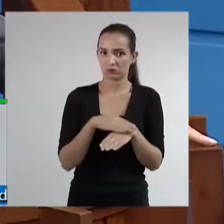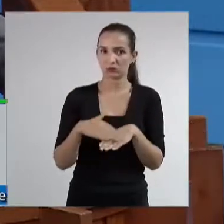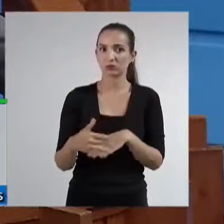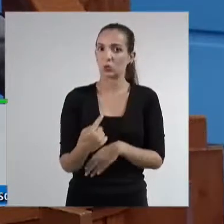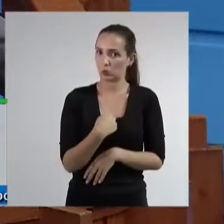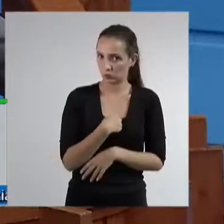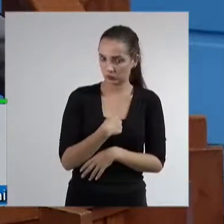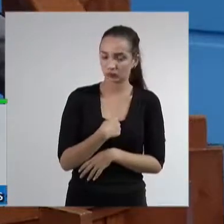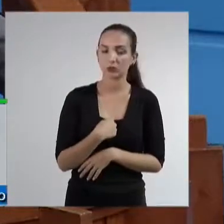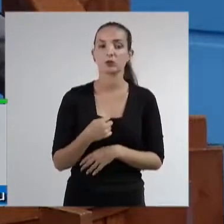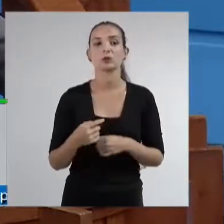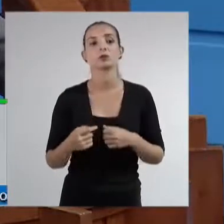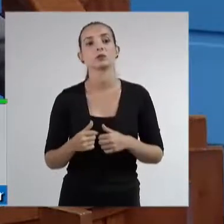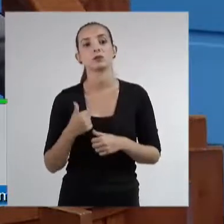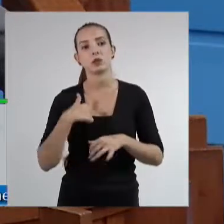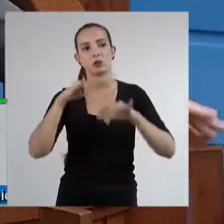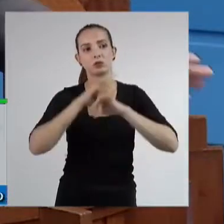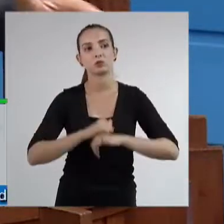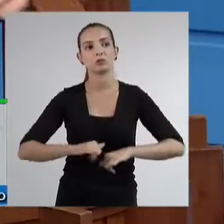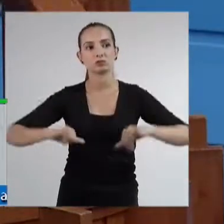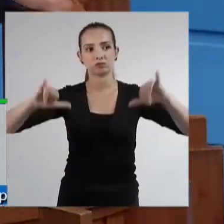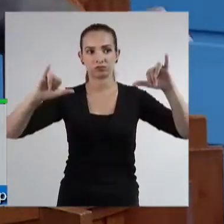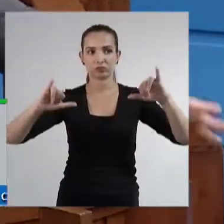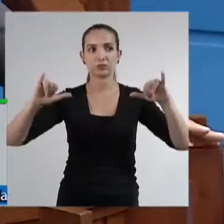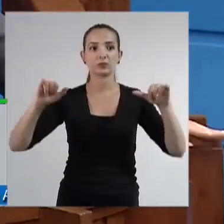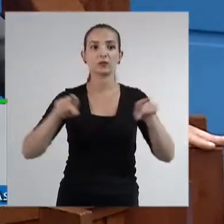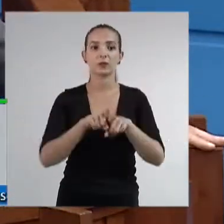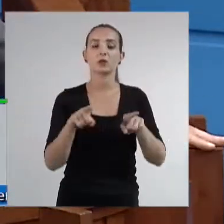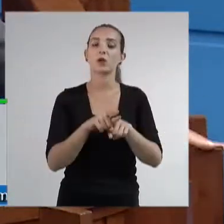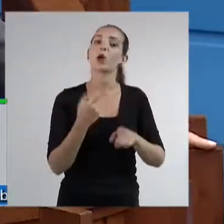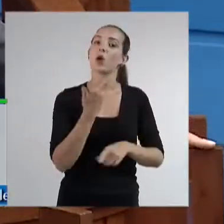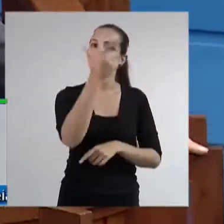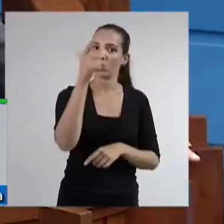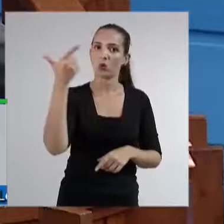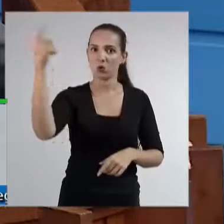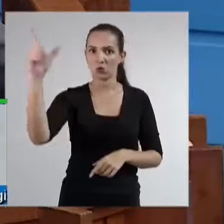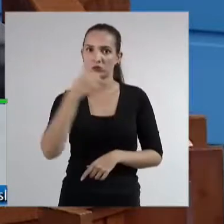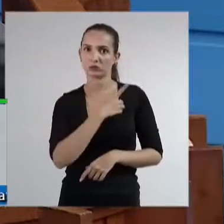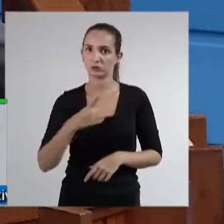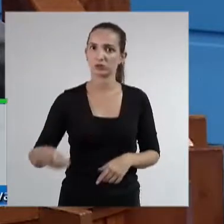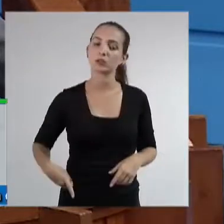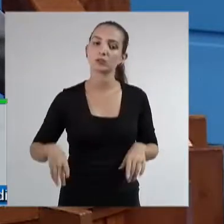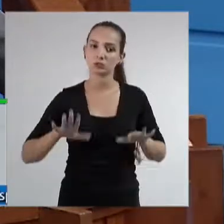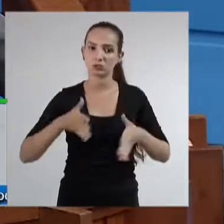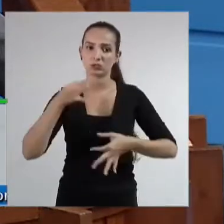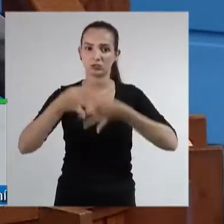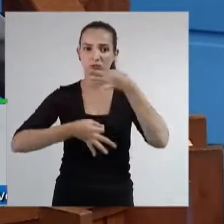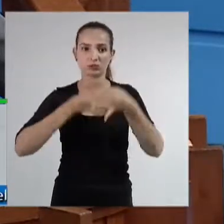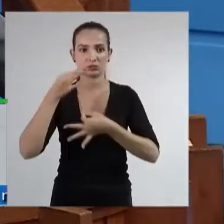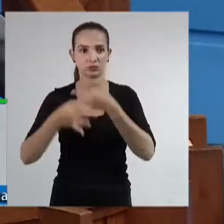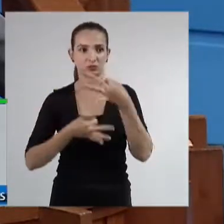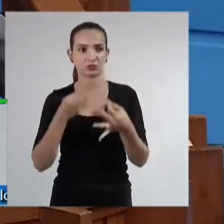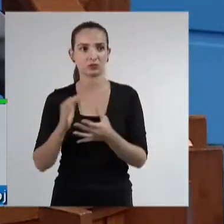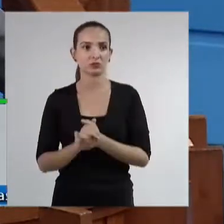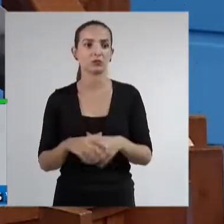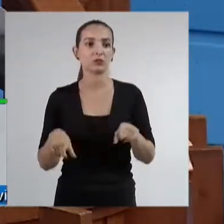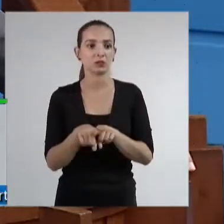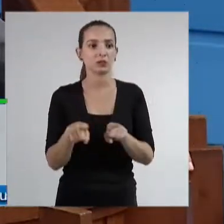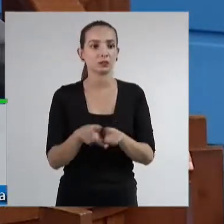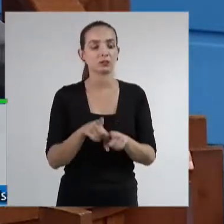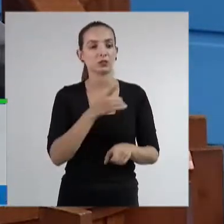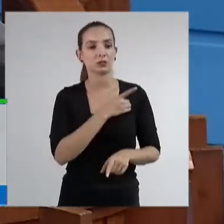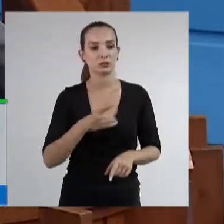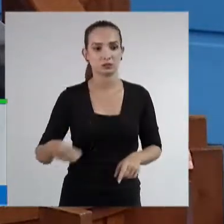propaguei essa minha indignação na imprensa, mas por muitos parlamentares que, inclusive, aqui já se manifestaram. Muitos, inclusive, que não usaram da palavra, mas